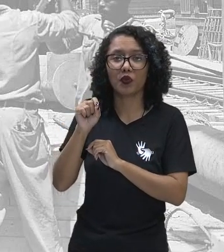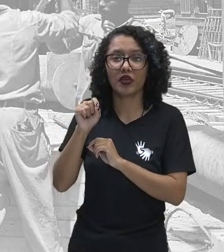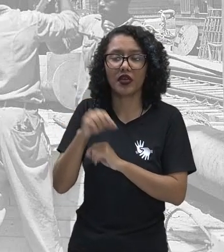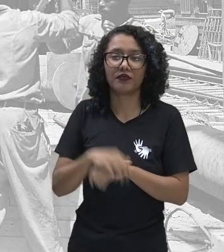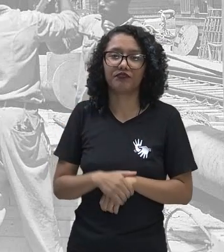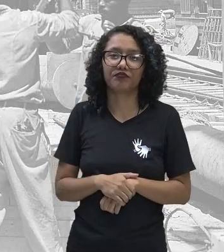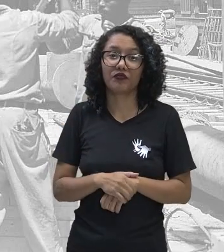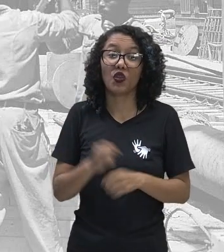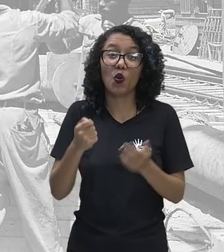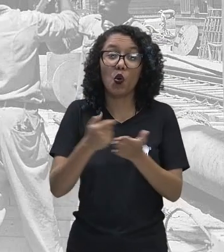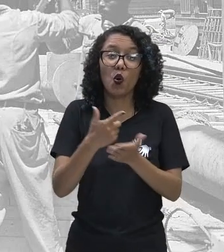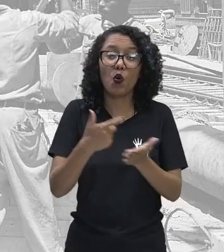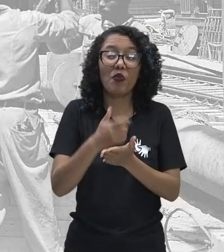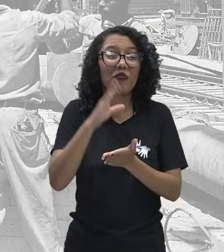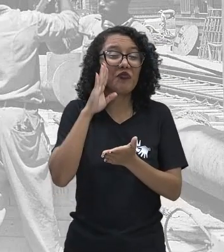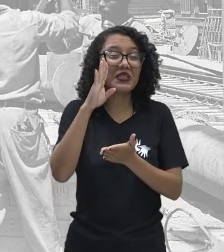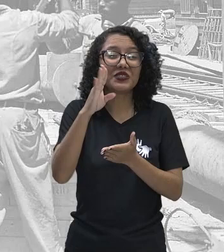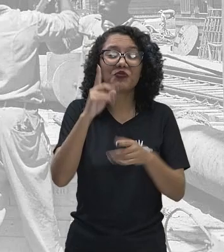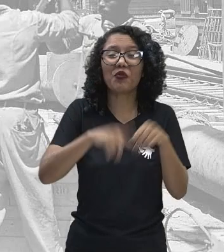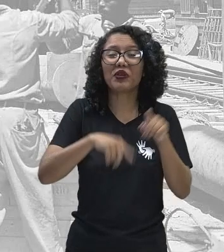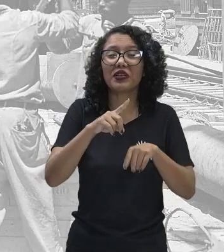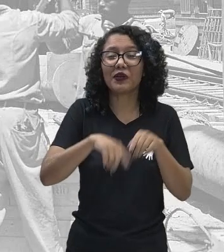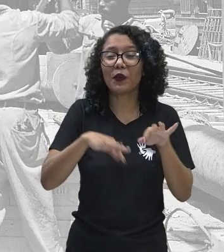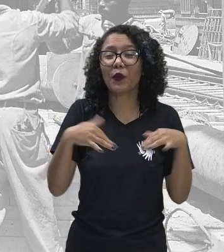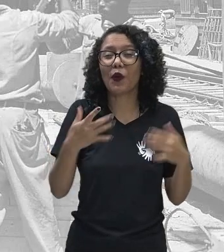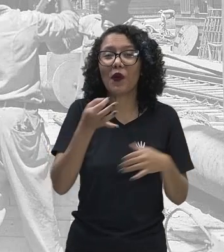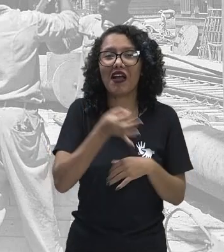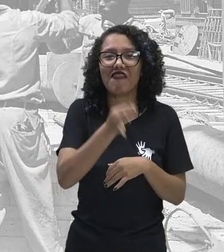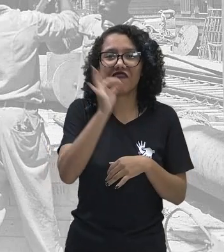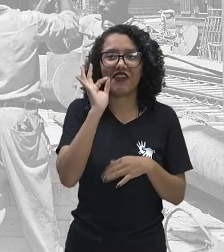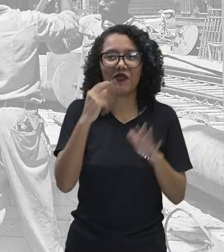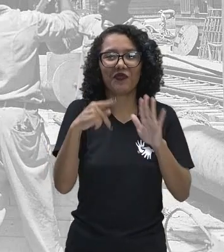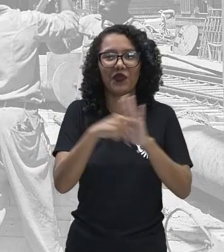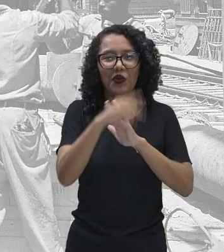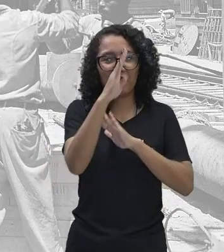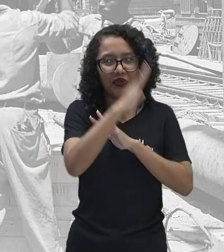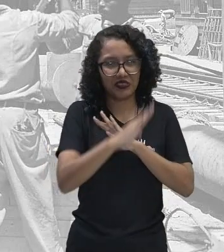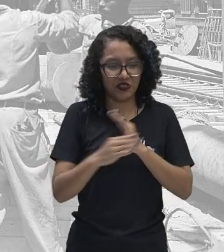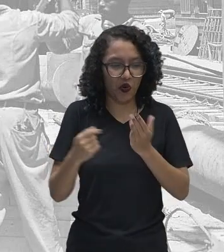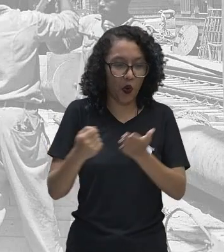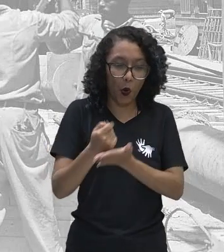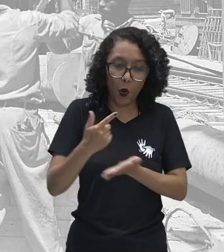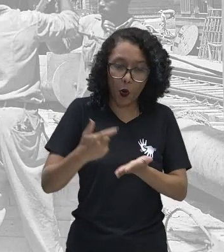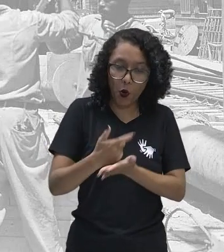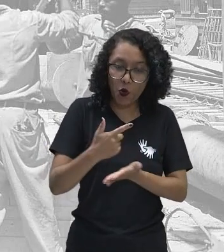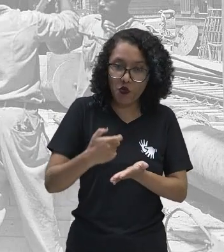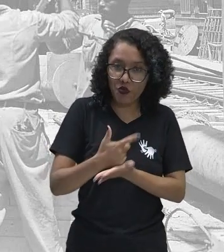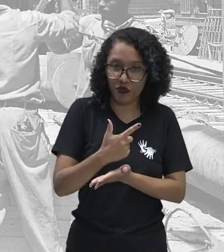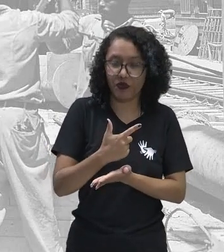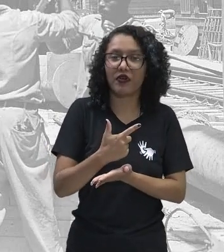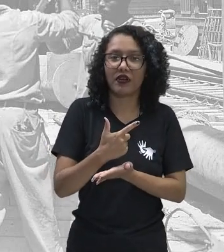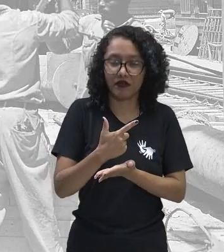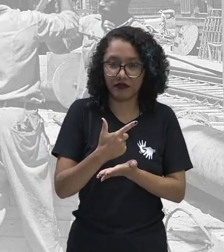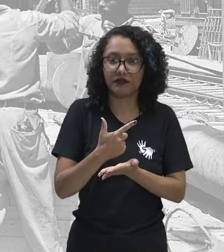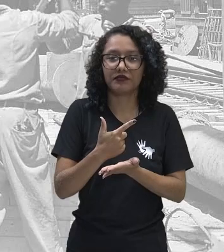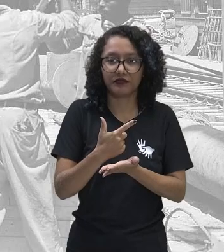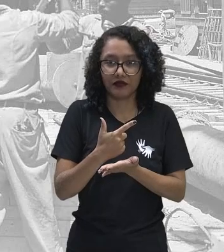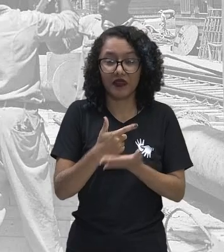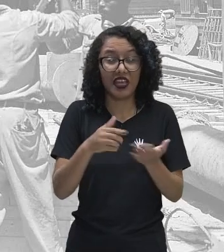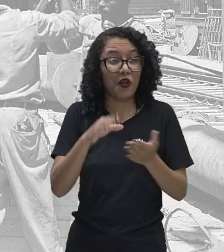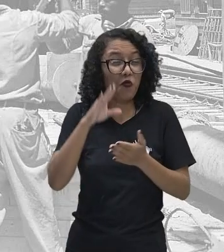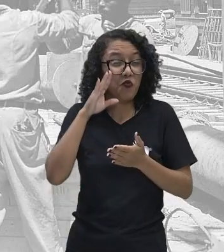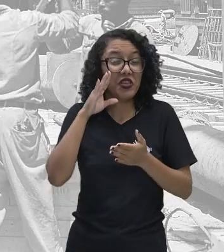principal produto de exportação, que era o café. E o café, ele era o líder de exportação, era o carro-chefe da